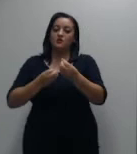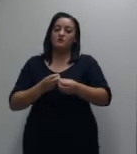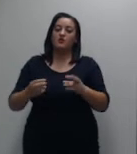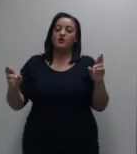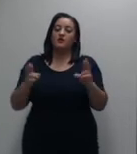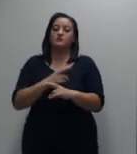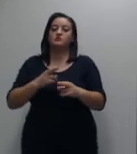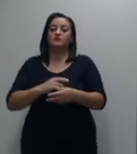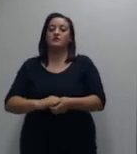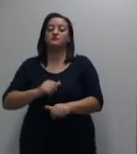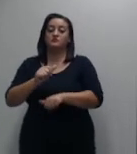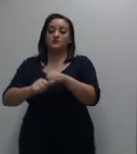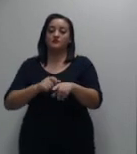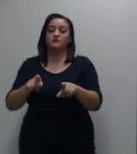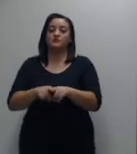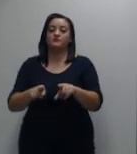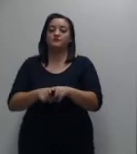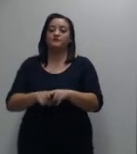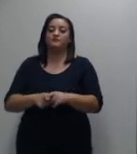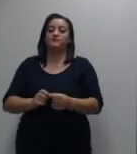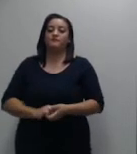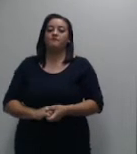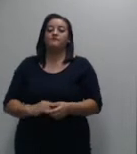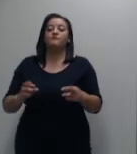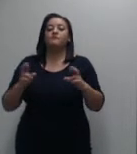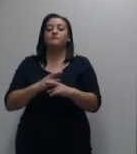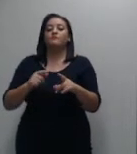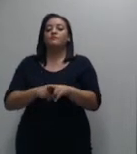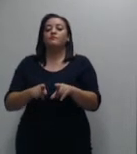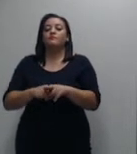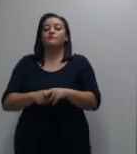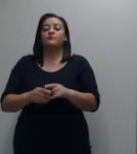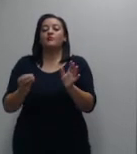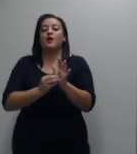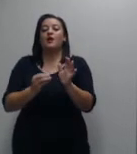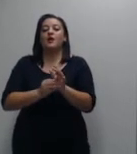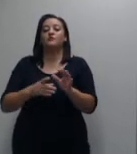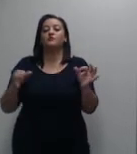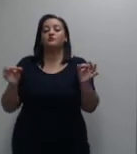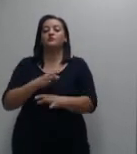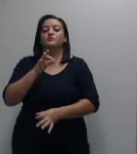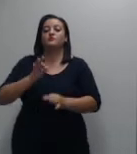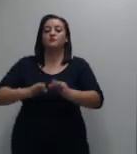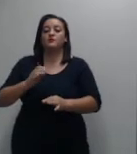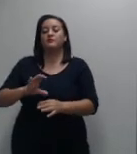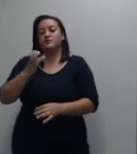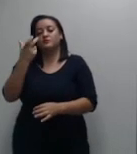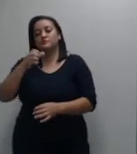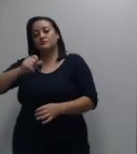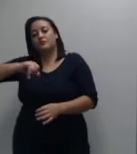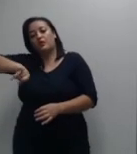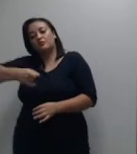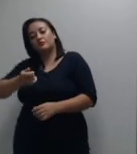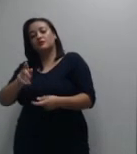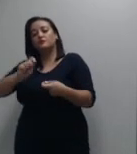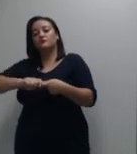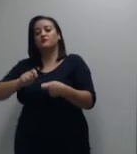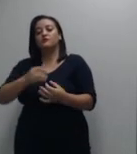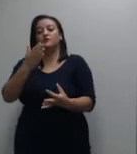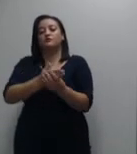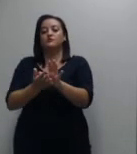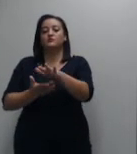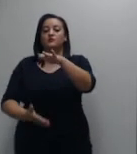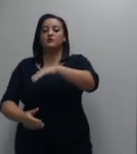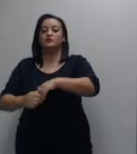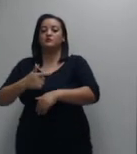infringentes e o efeito ausência de trânsito em julgado da decisão do STJ proferido nos autos do ar